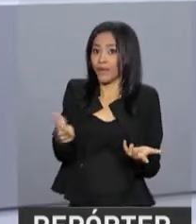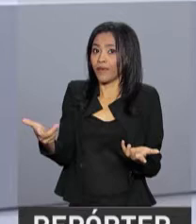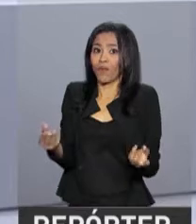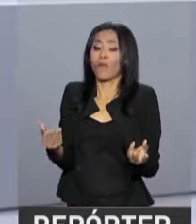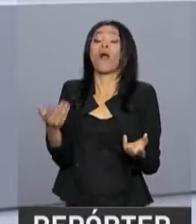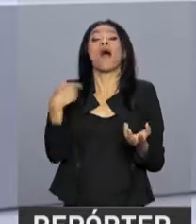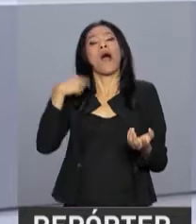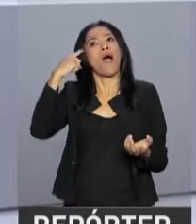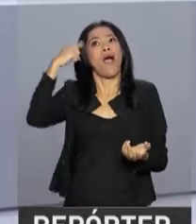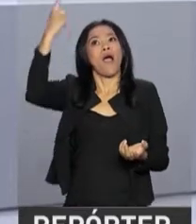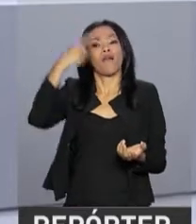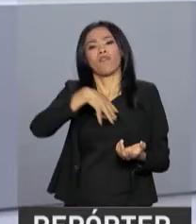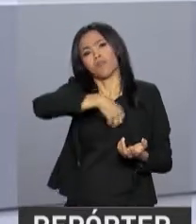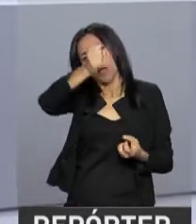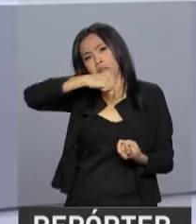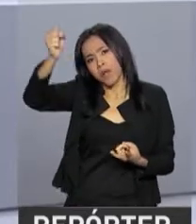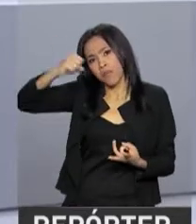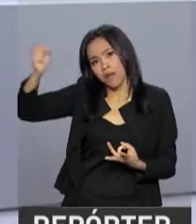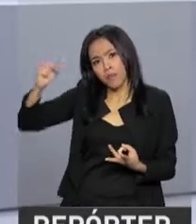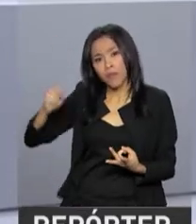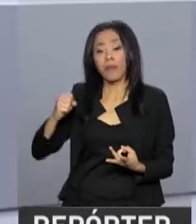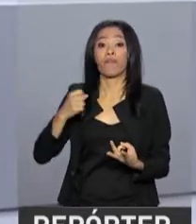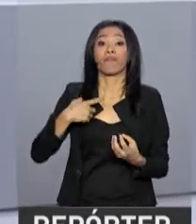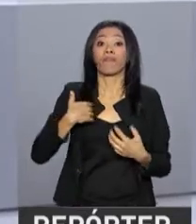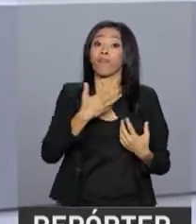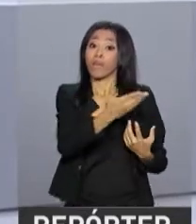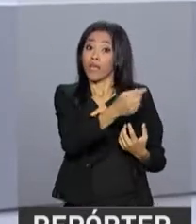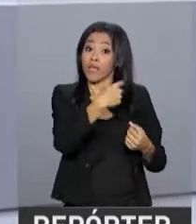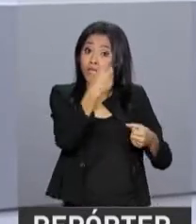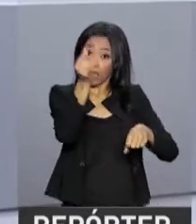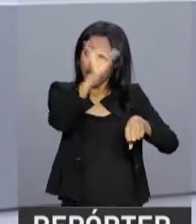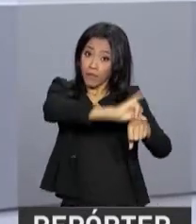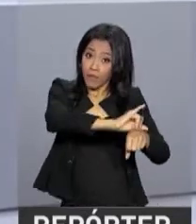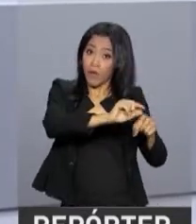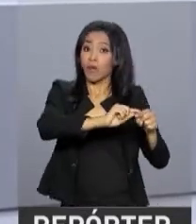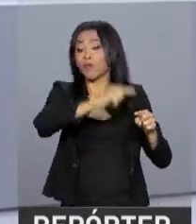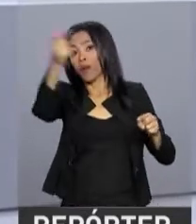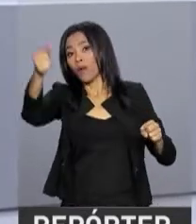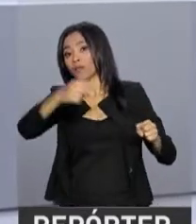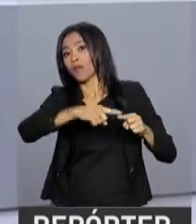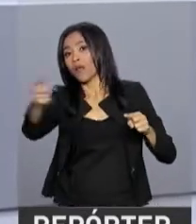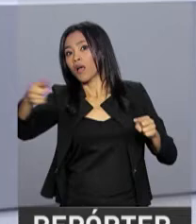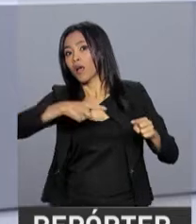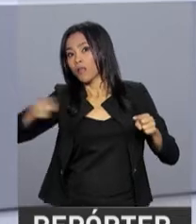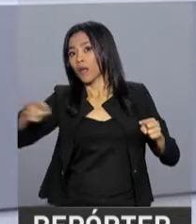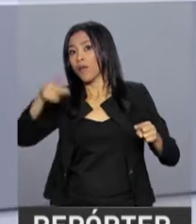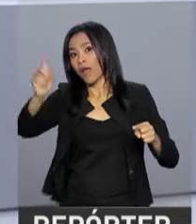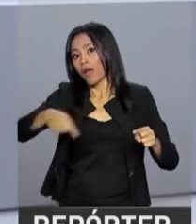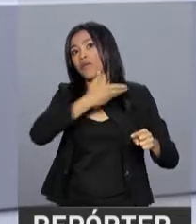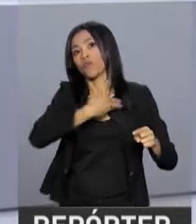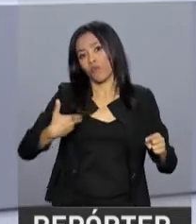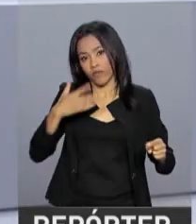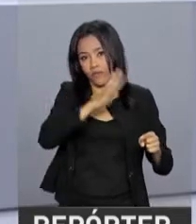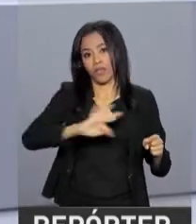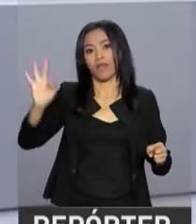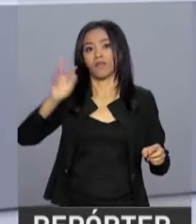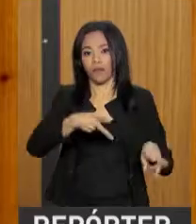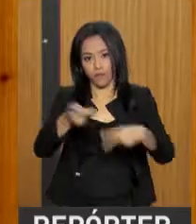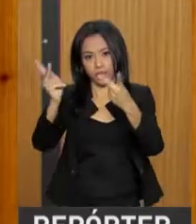pela interiorização. O transporte entre Boa Vista e as cidades de destino é de responsabilidade do governo federal.